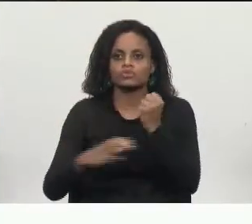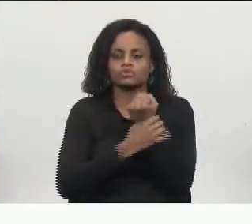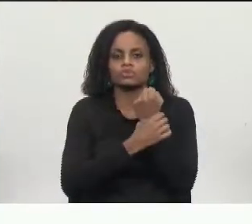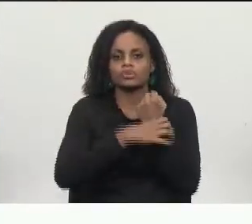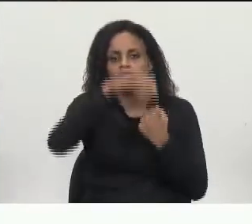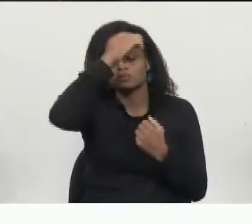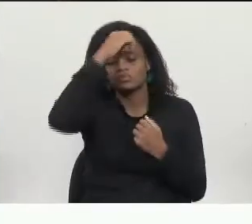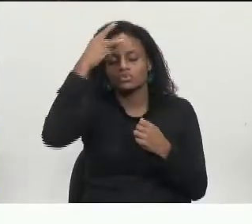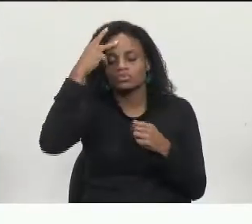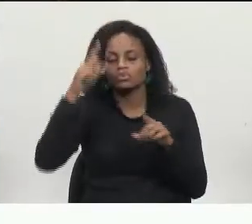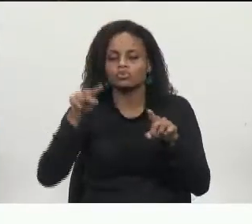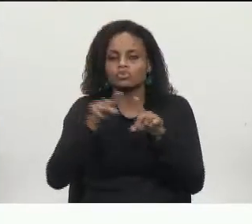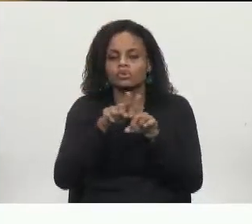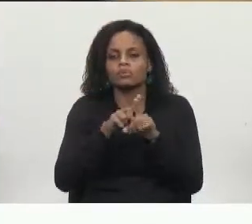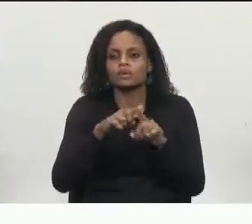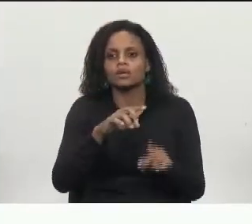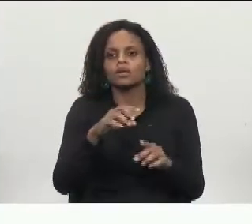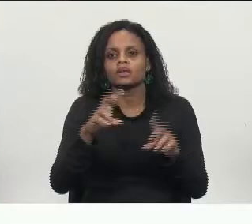Polícia.